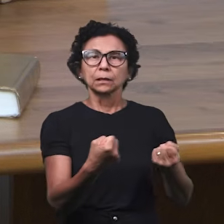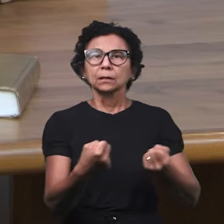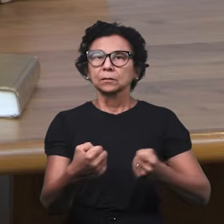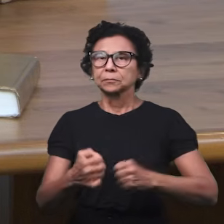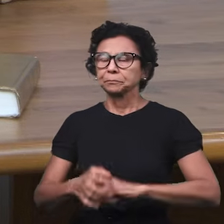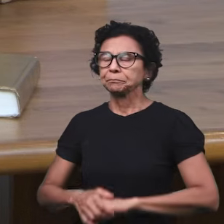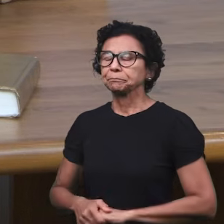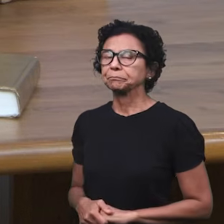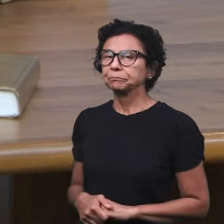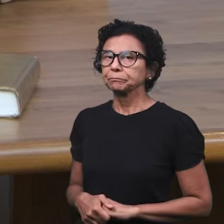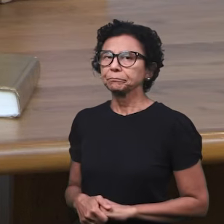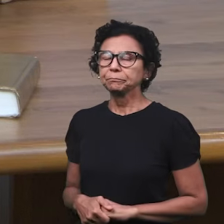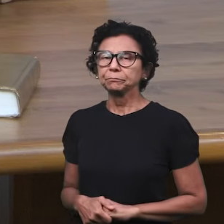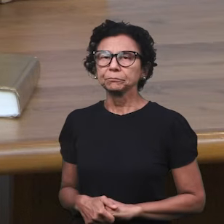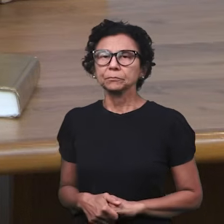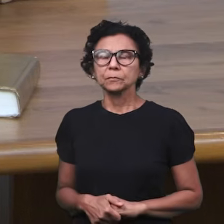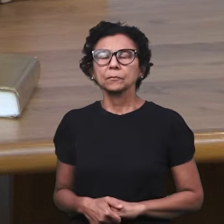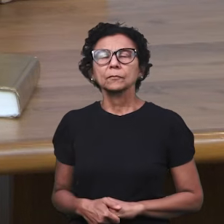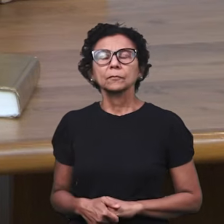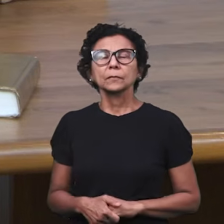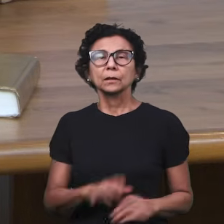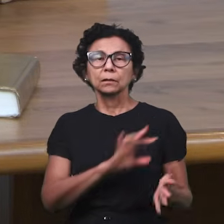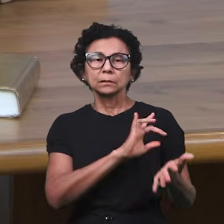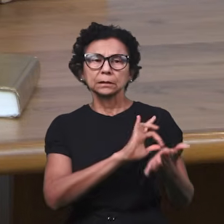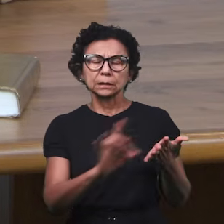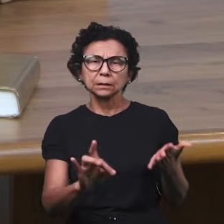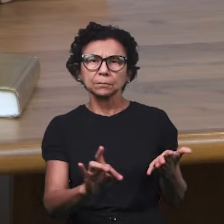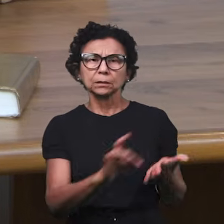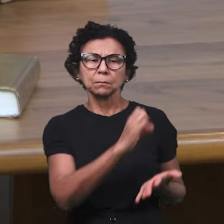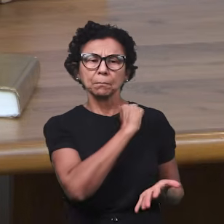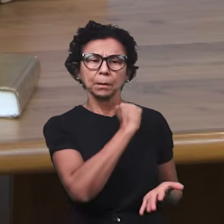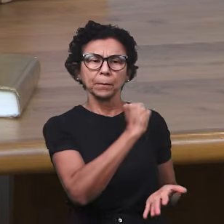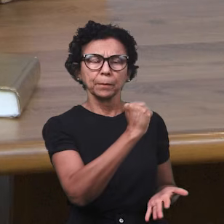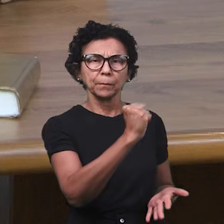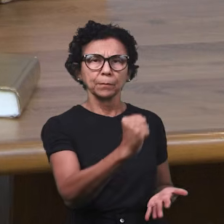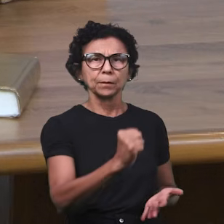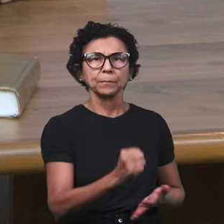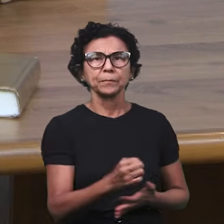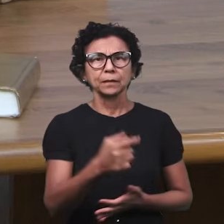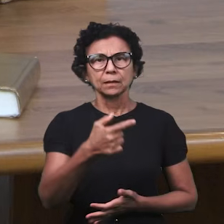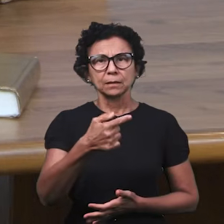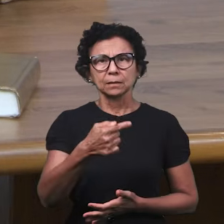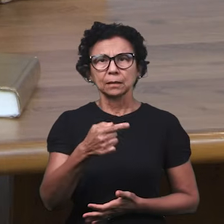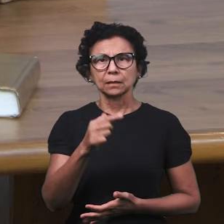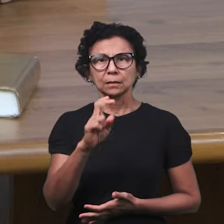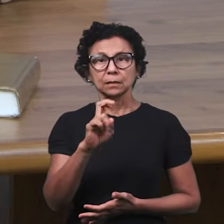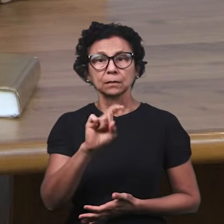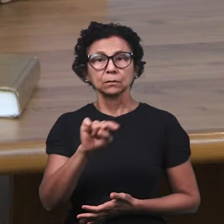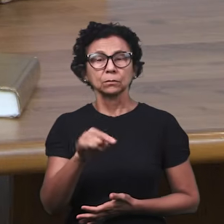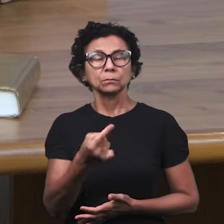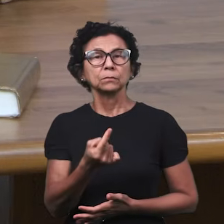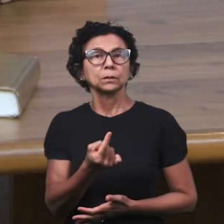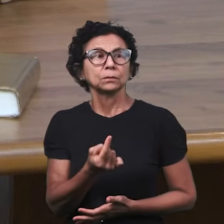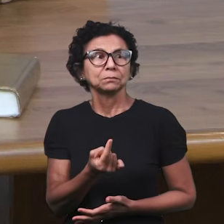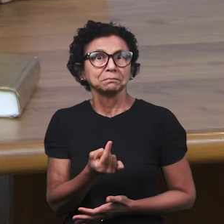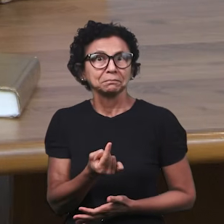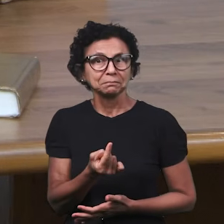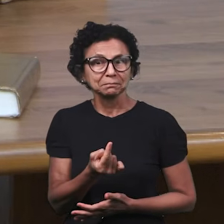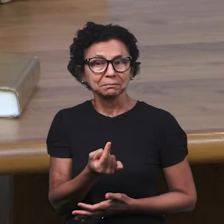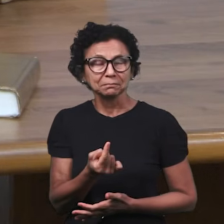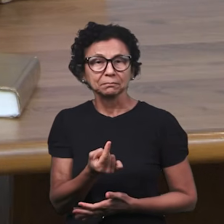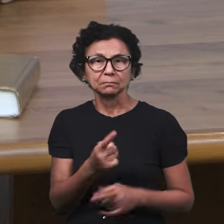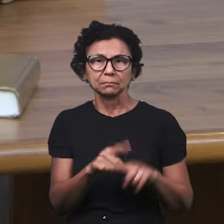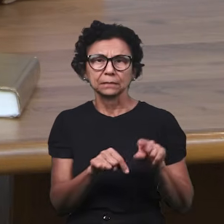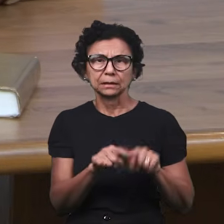seus inimigos. E mataram dos seus aborrecedores 75.000, porém ao